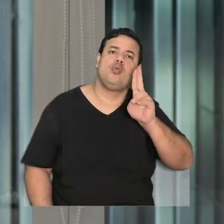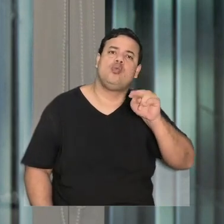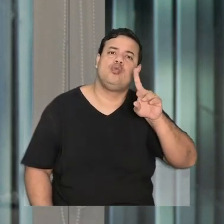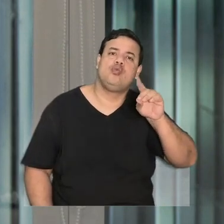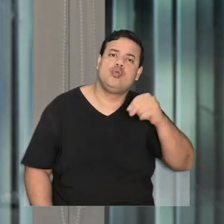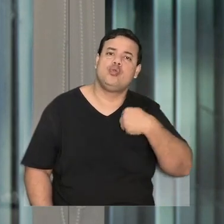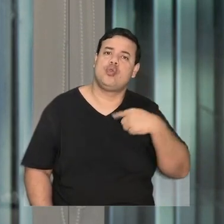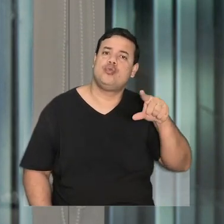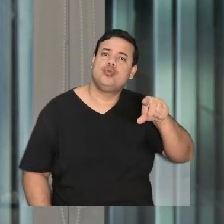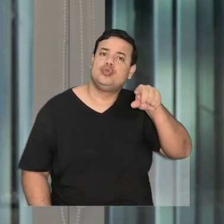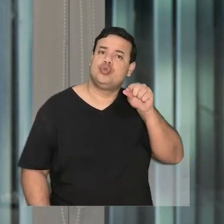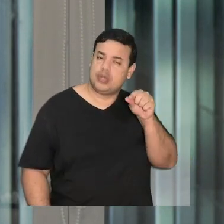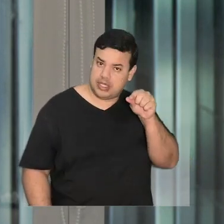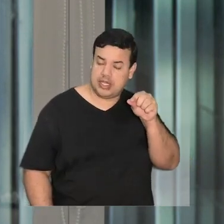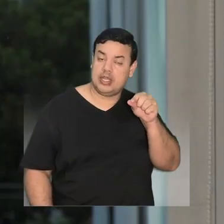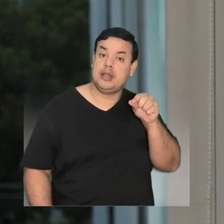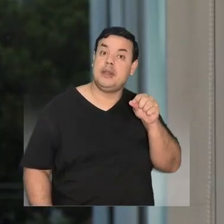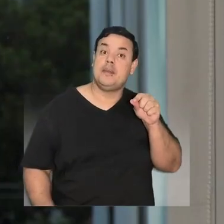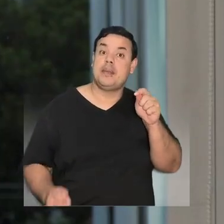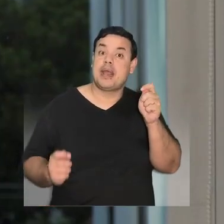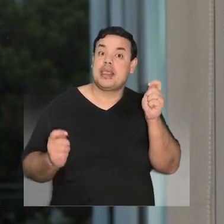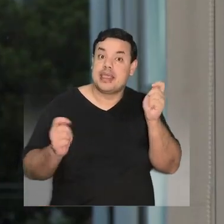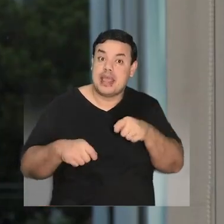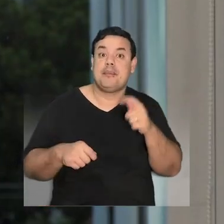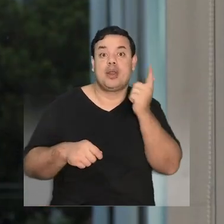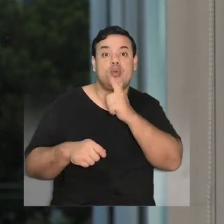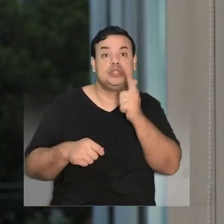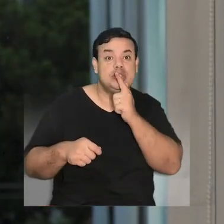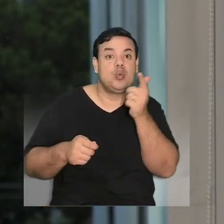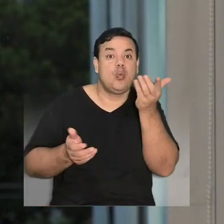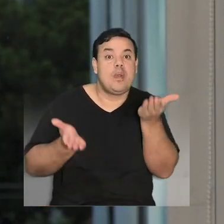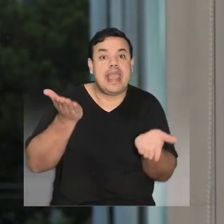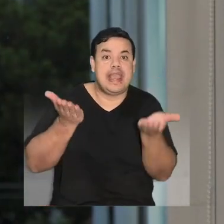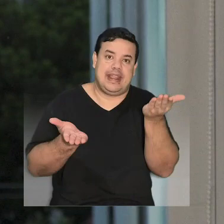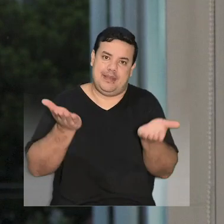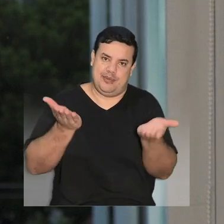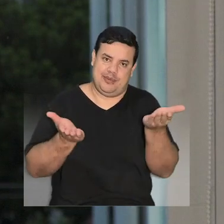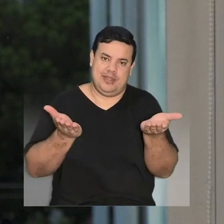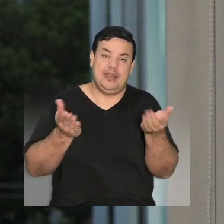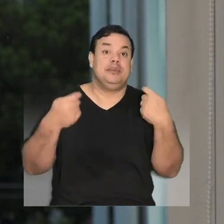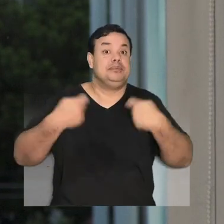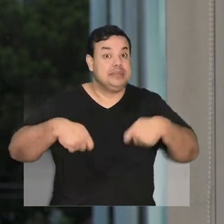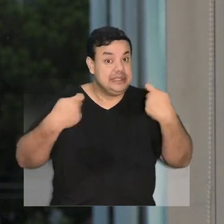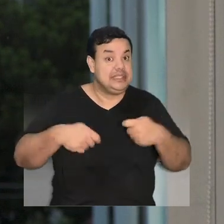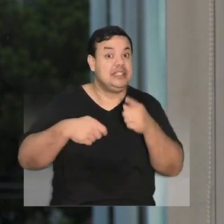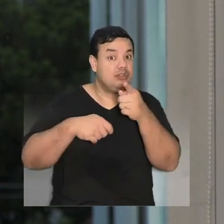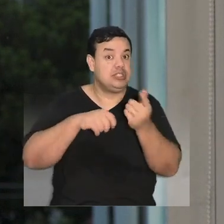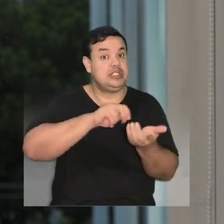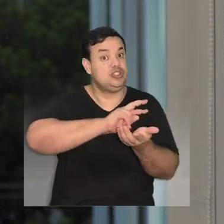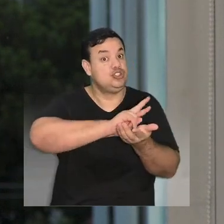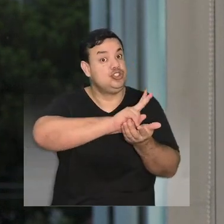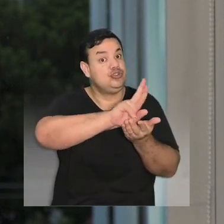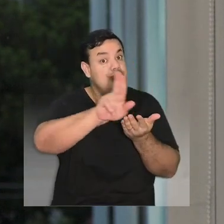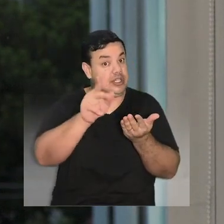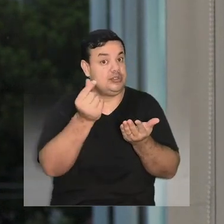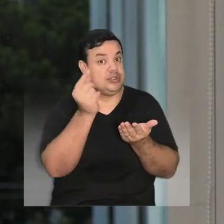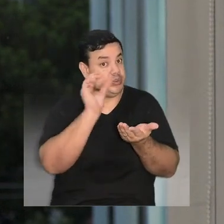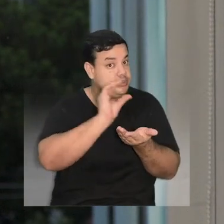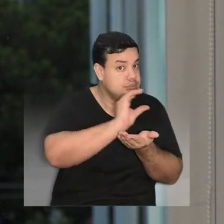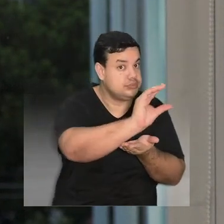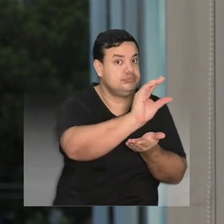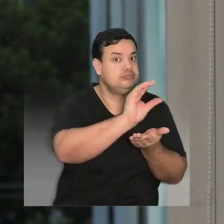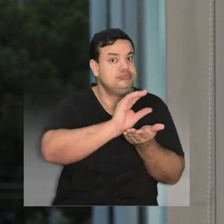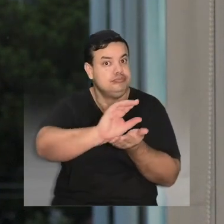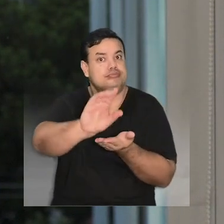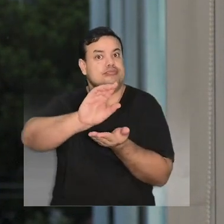hora de escolher um fundo de investimento. Para que você consiga um equilíbrio de risco na sua carteira, é muito importante